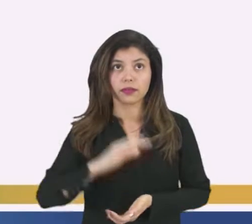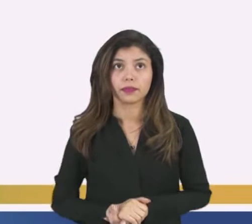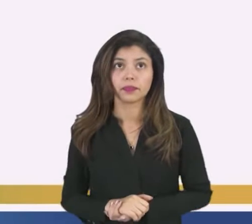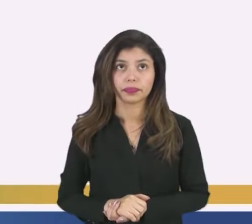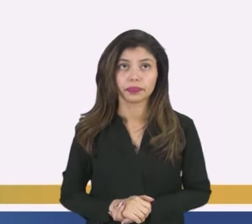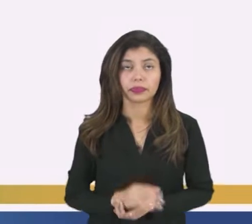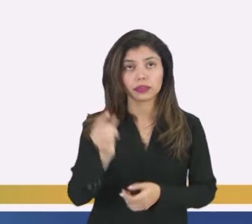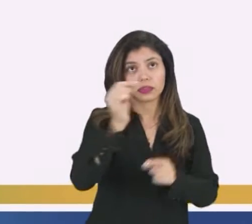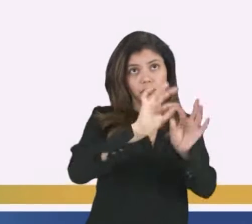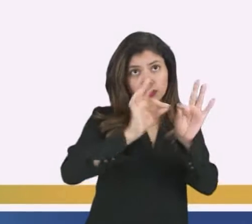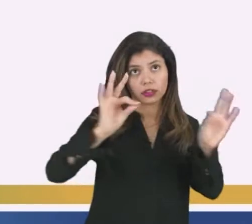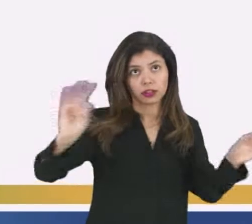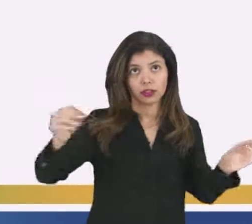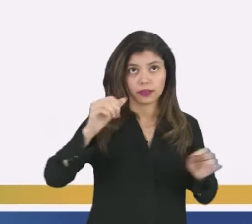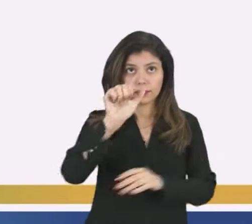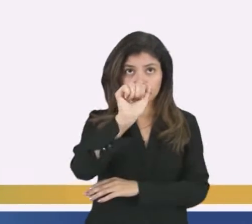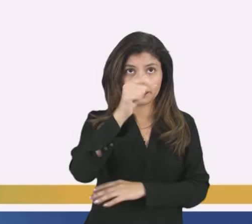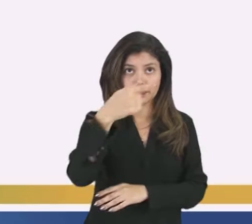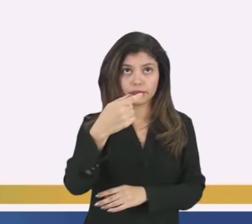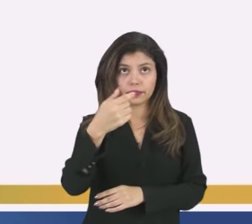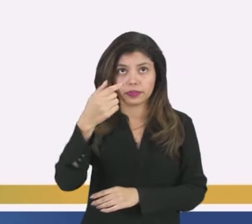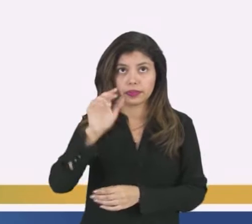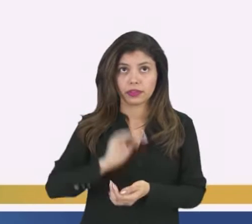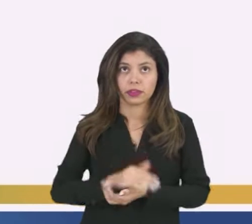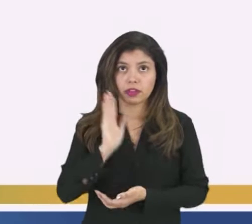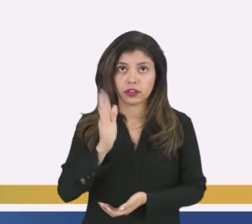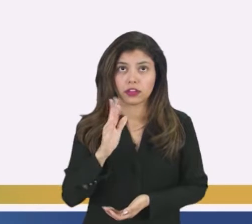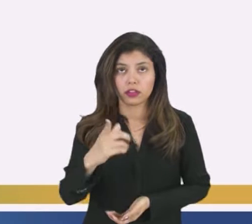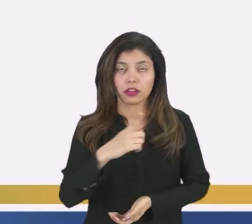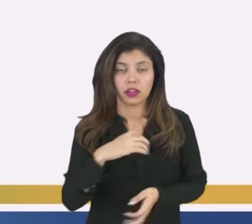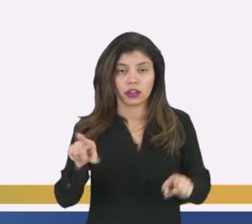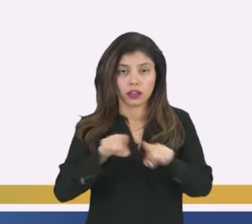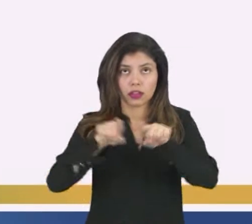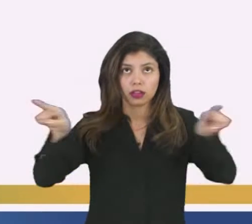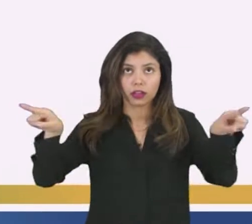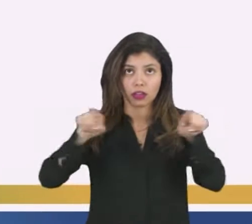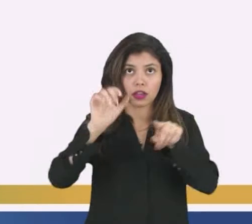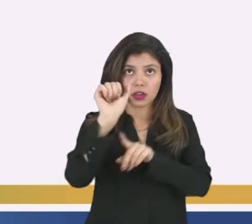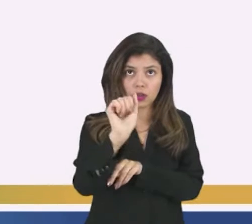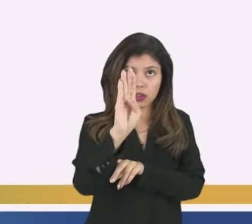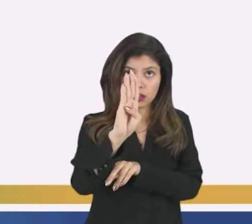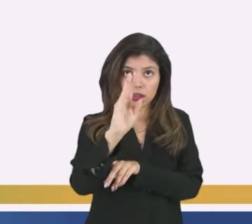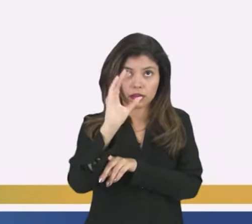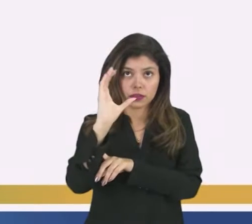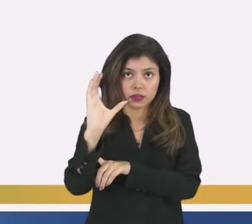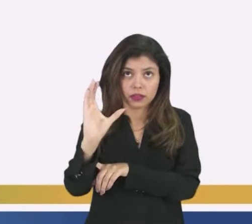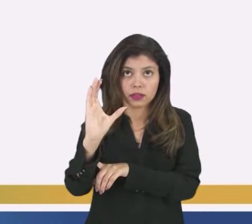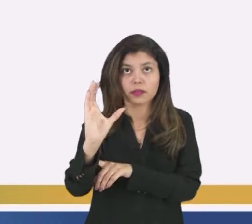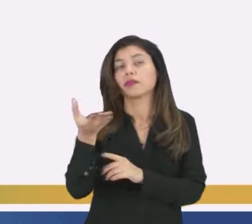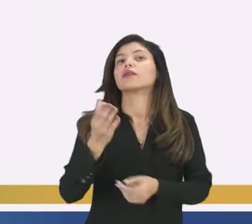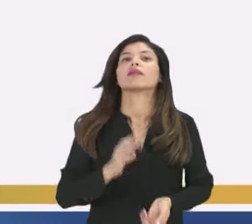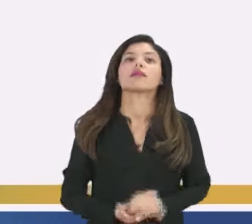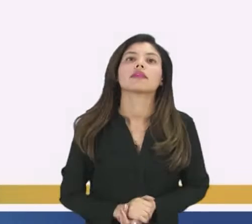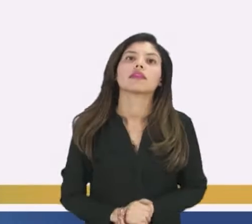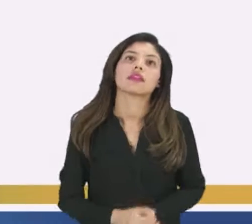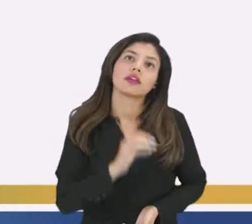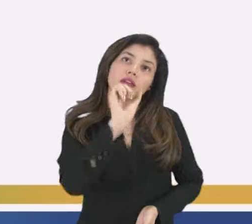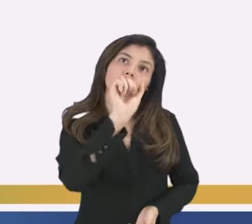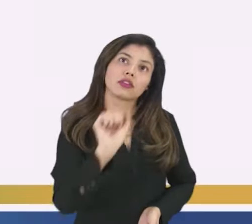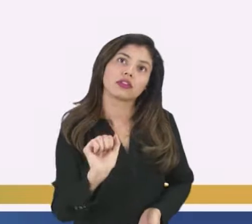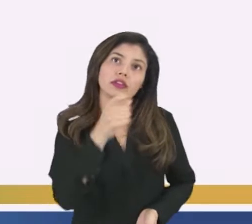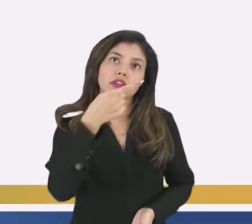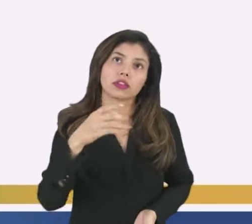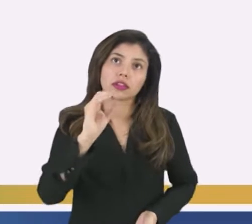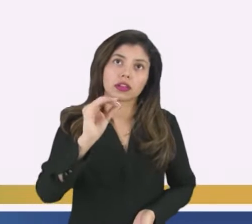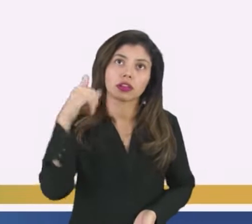Tá? A distância, tá? O A aqui agora, já como é essa reta, aqui é o A, aqui é o B, aqui é o C. O x0